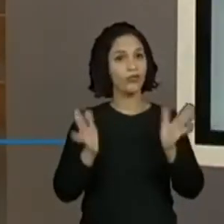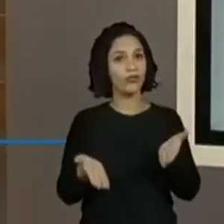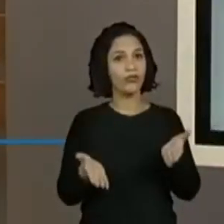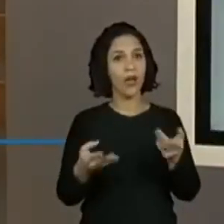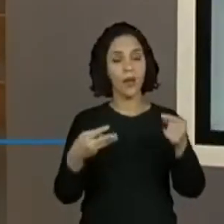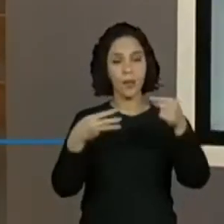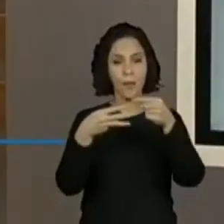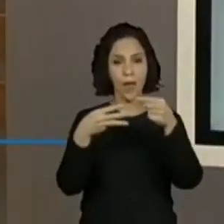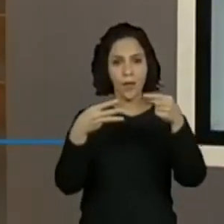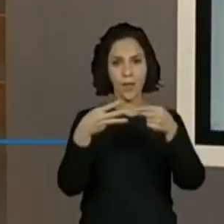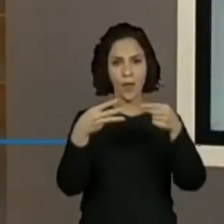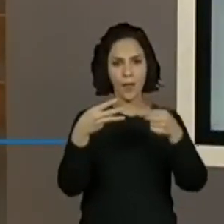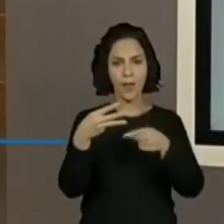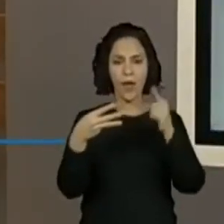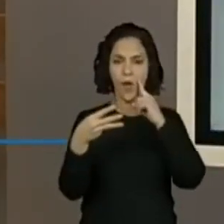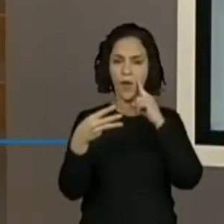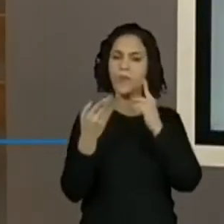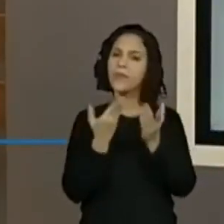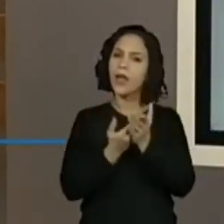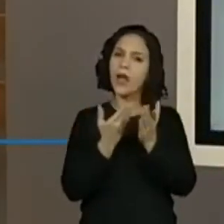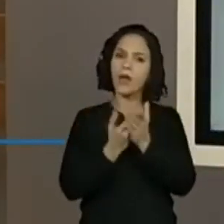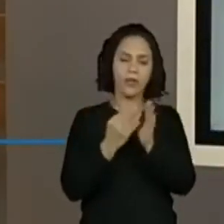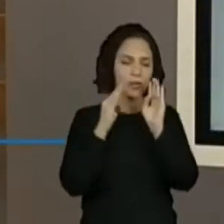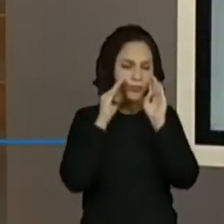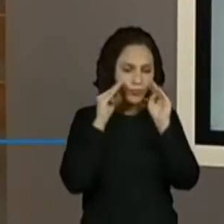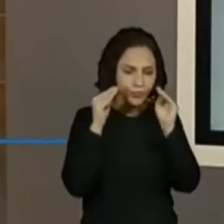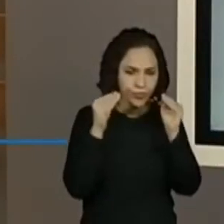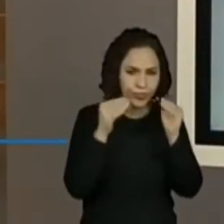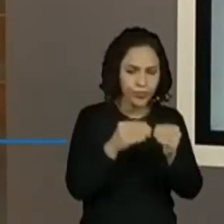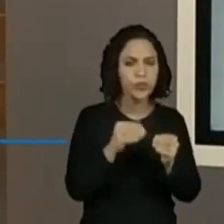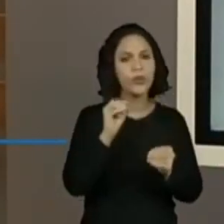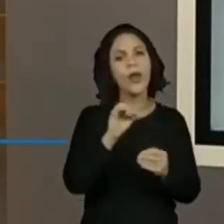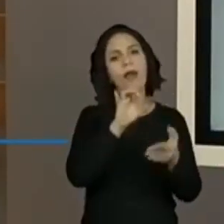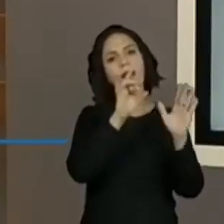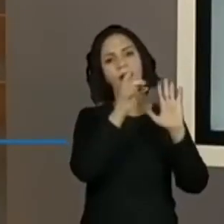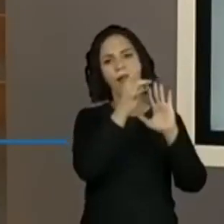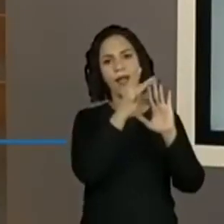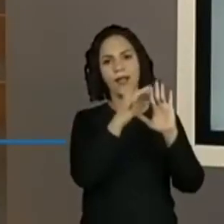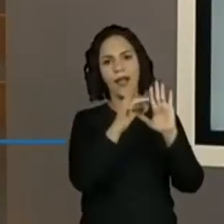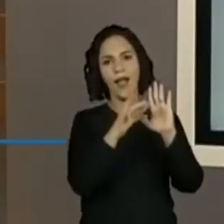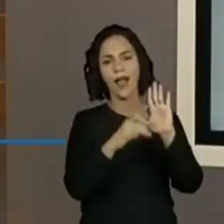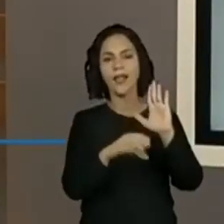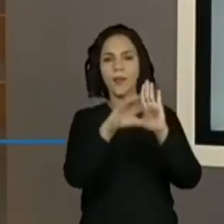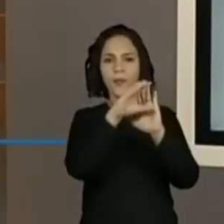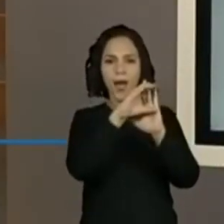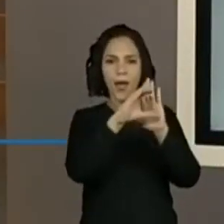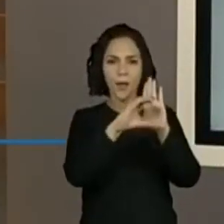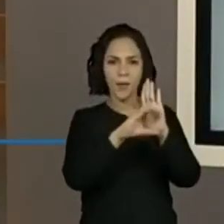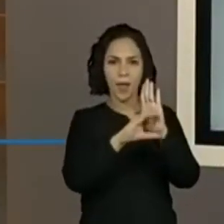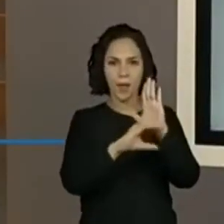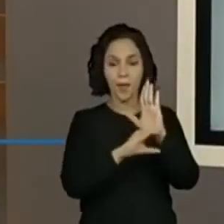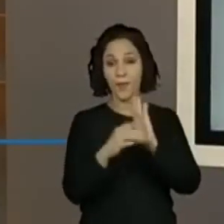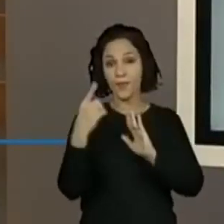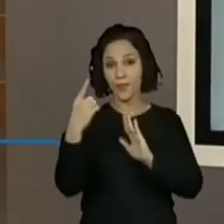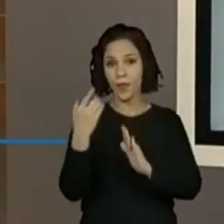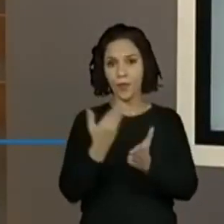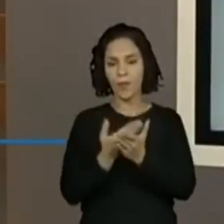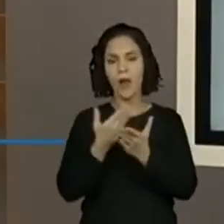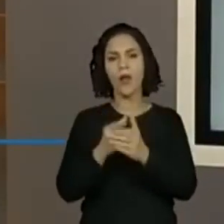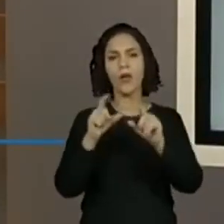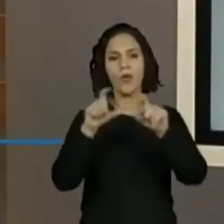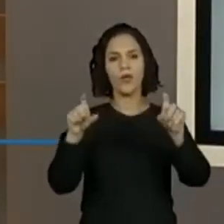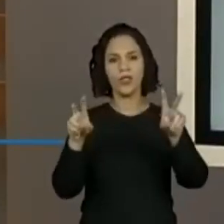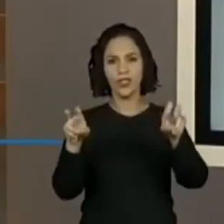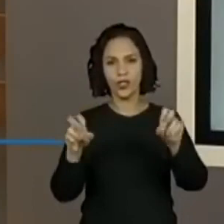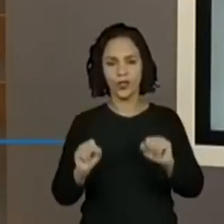3 partes, ó, aulas dedicadas exclusivamente a cada parte da estrutura do gênero. Então, teve uma aula só sobre o